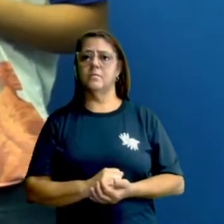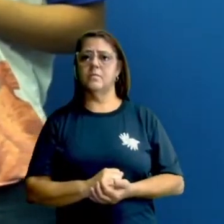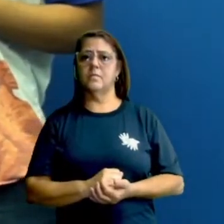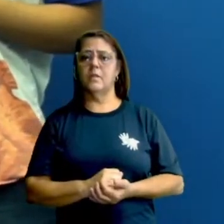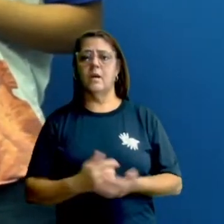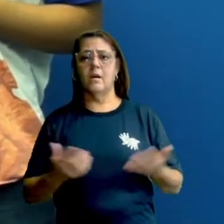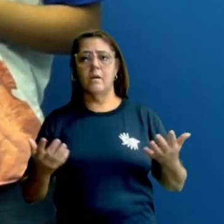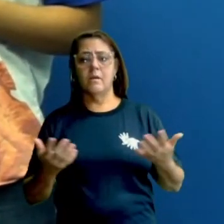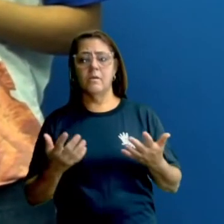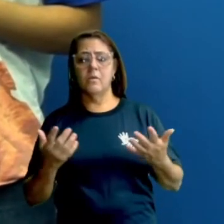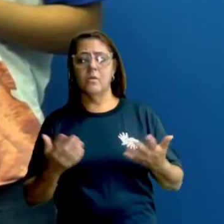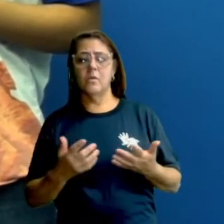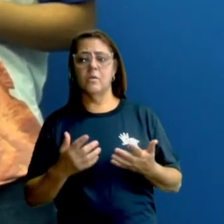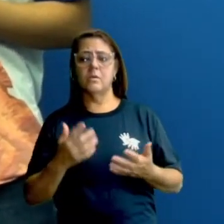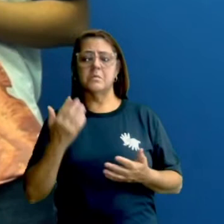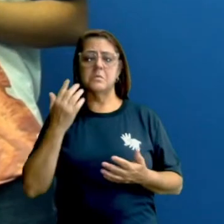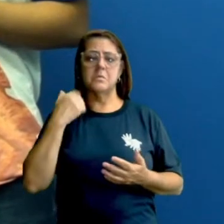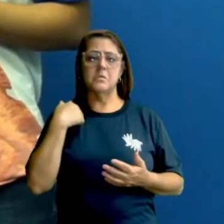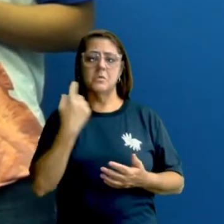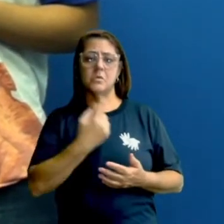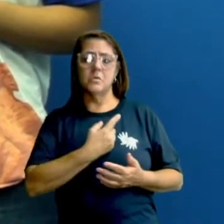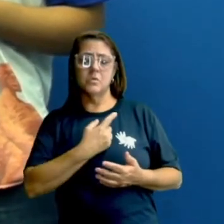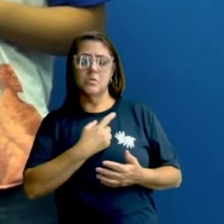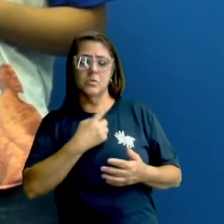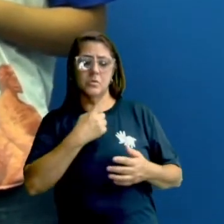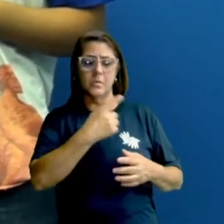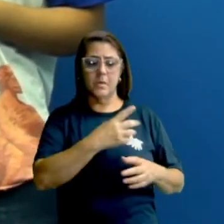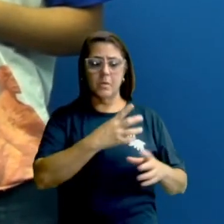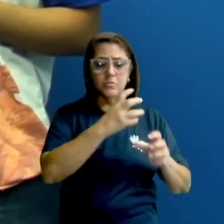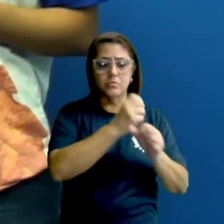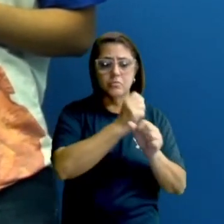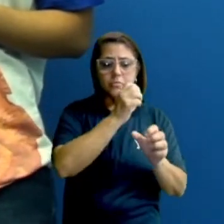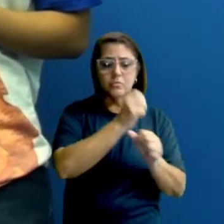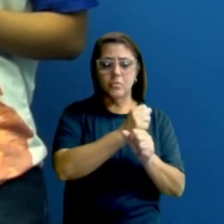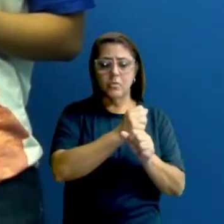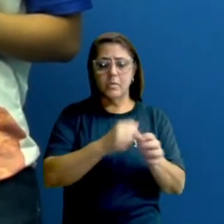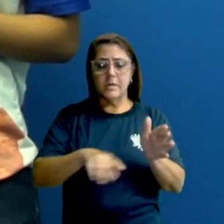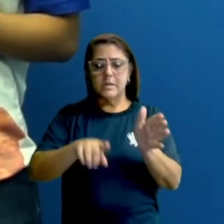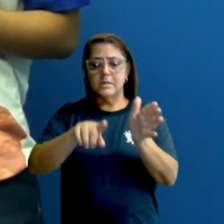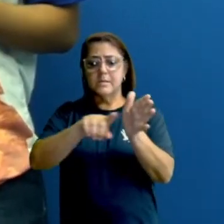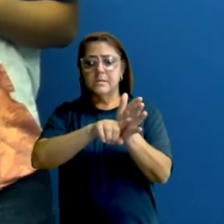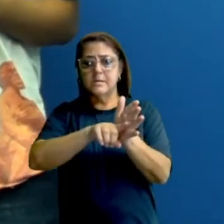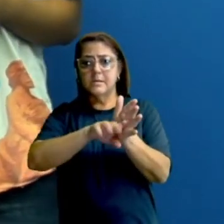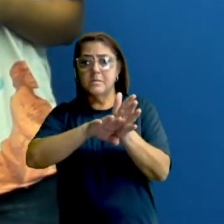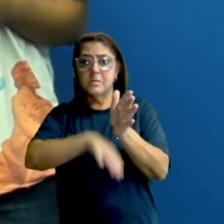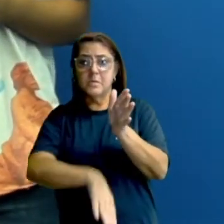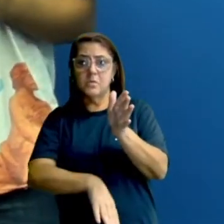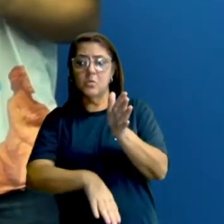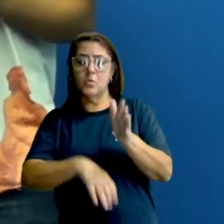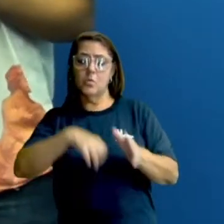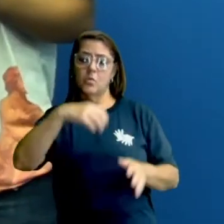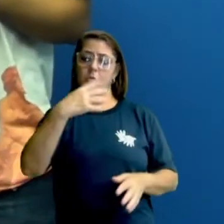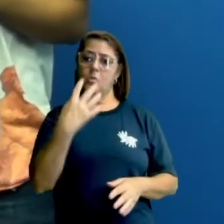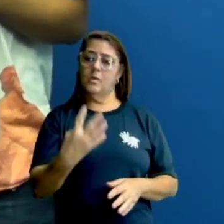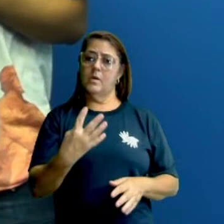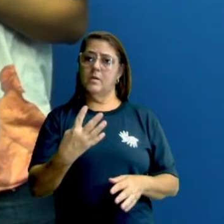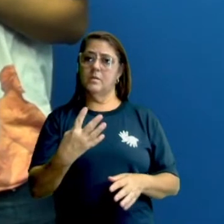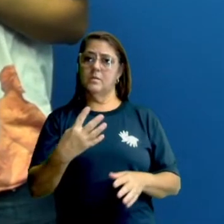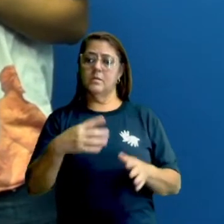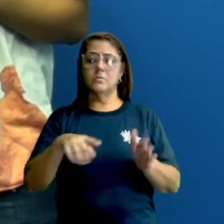a gente, quando pegou o total e diminuiu 4, o que foi que a gente fez?